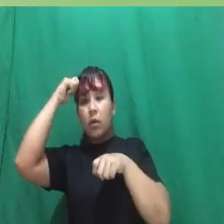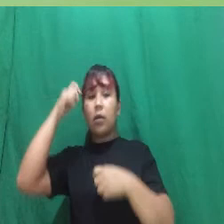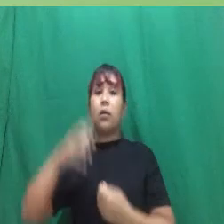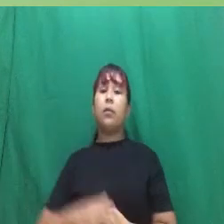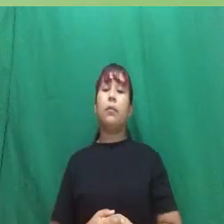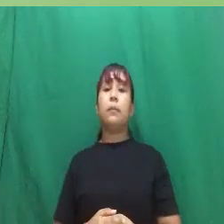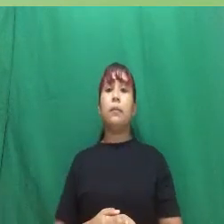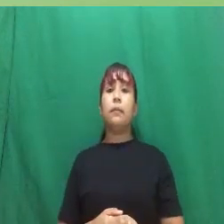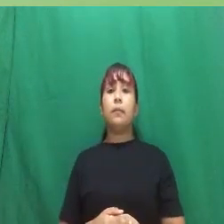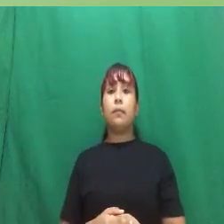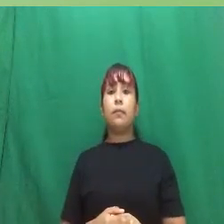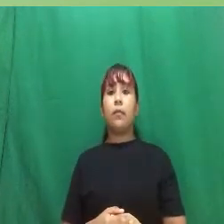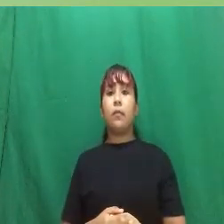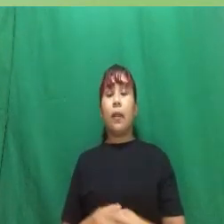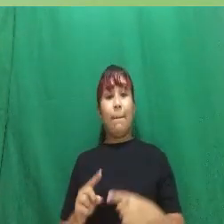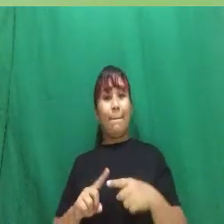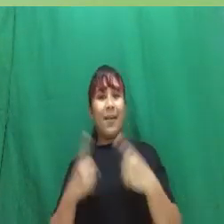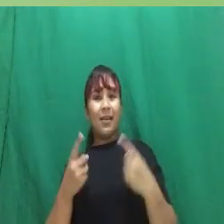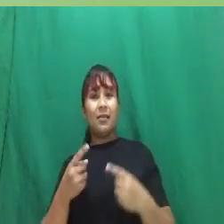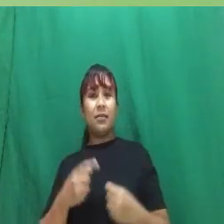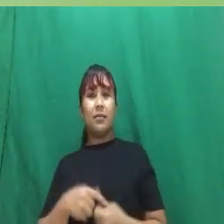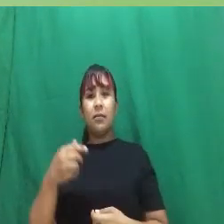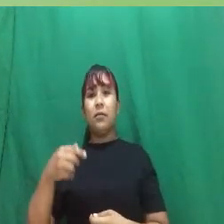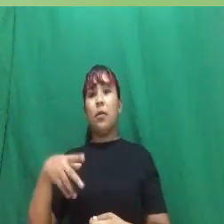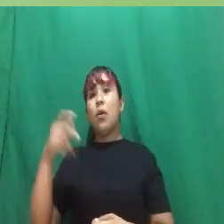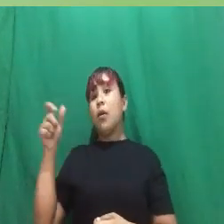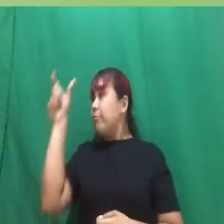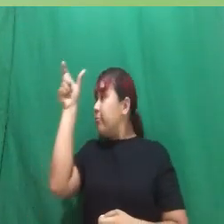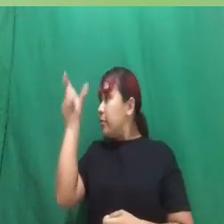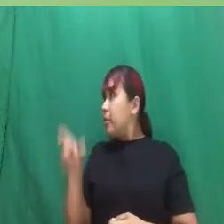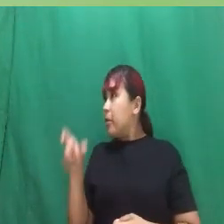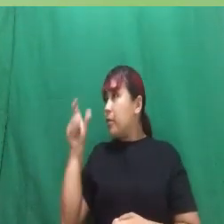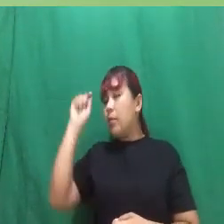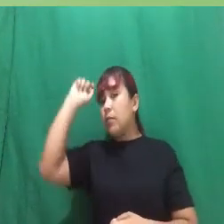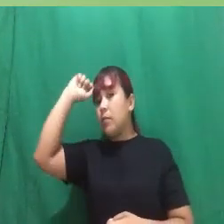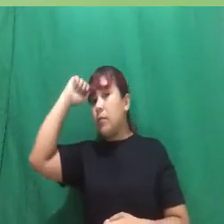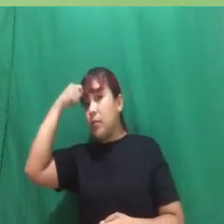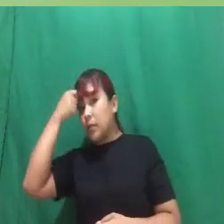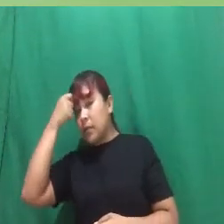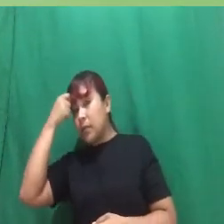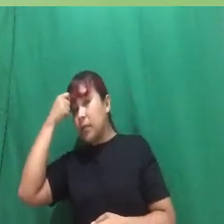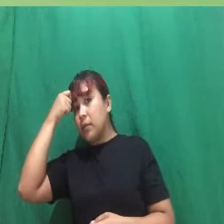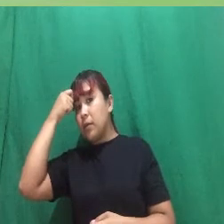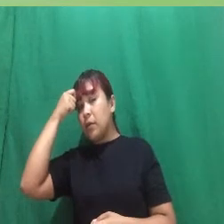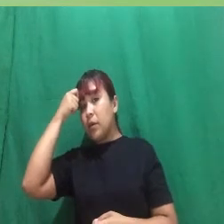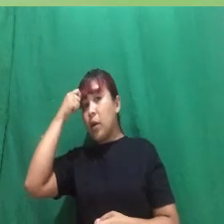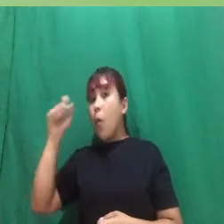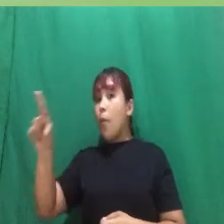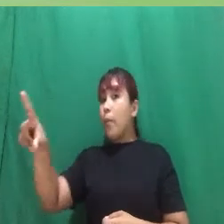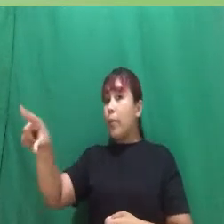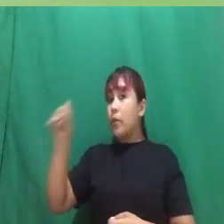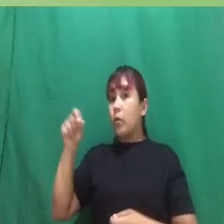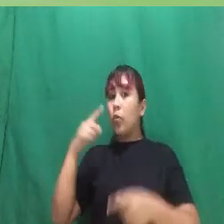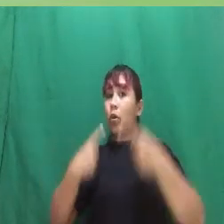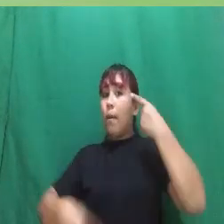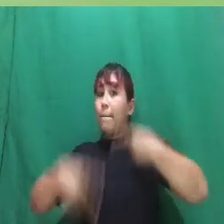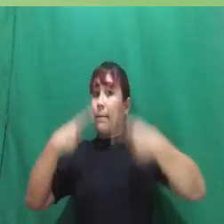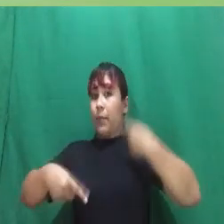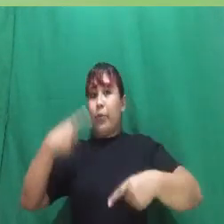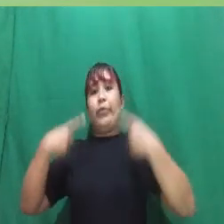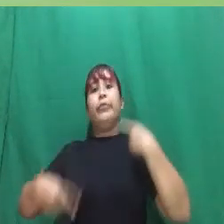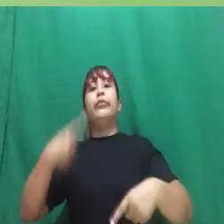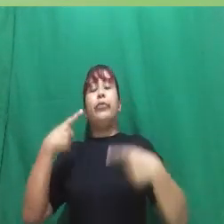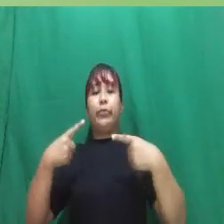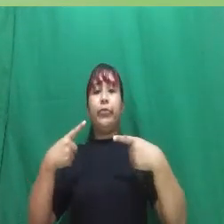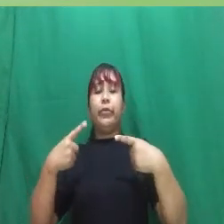rapaz bonito. Dizer que foi discriminado, eu digo, fui, porque eu cheguei ali no determinado lugar e eu tava